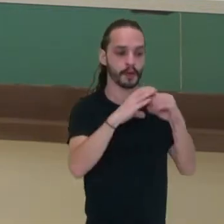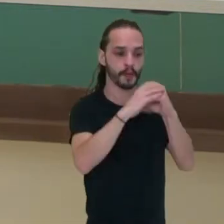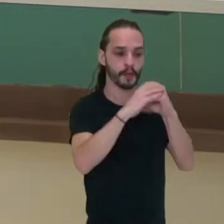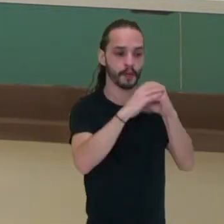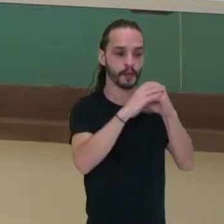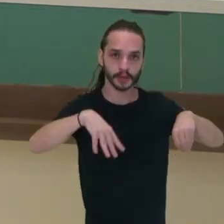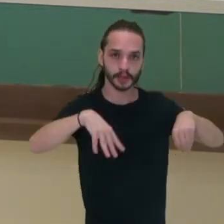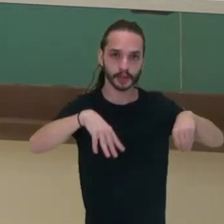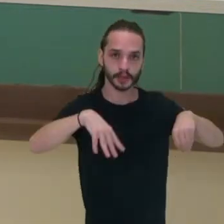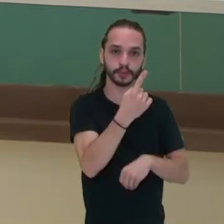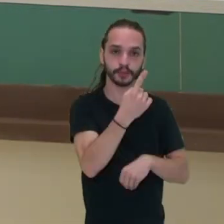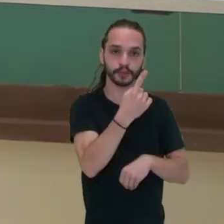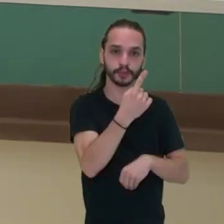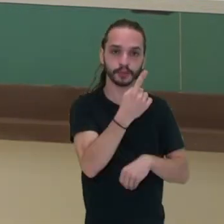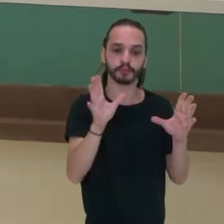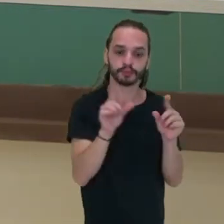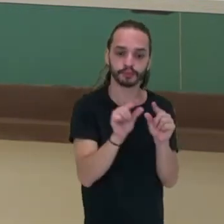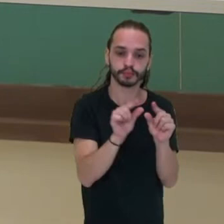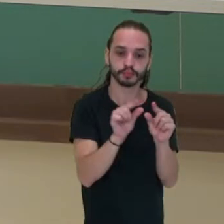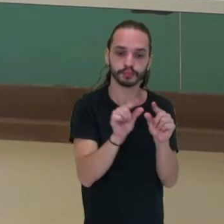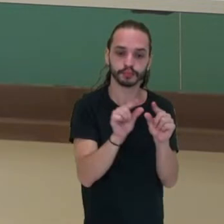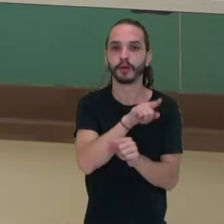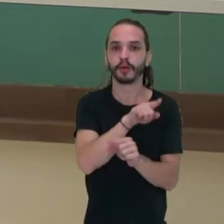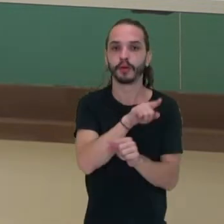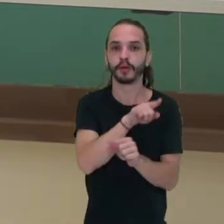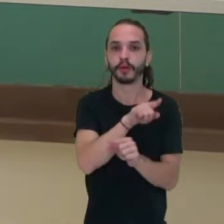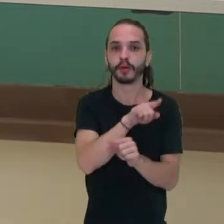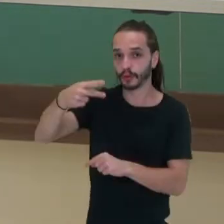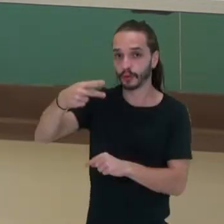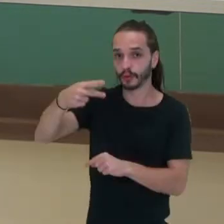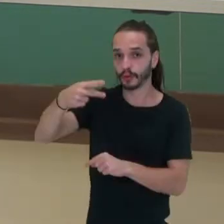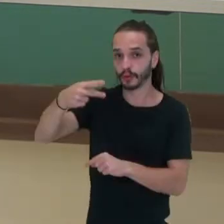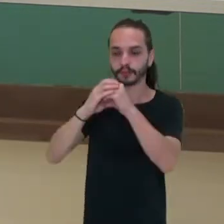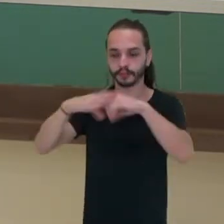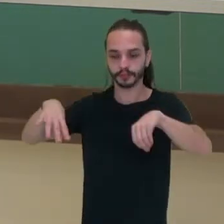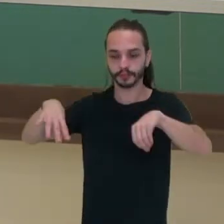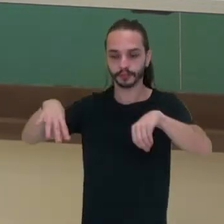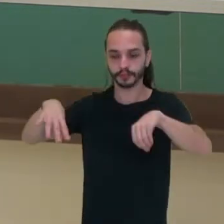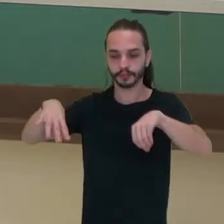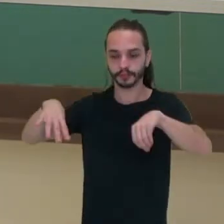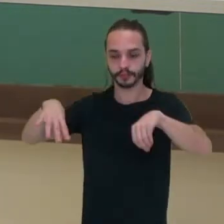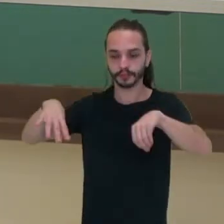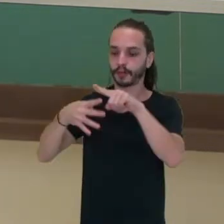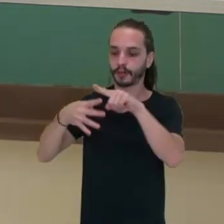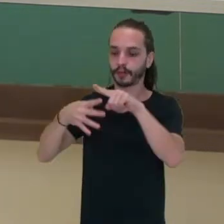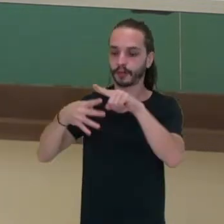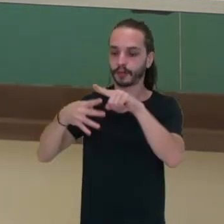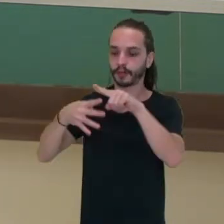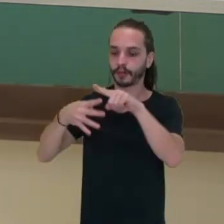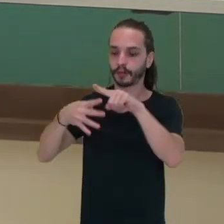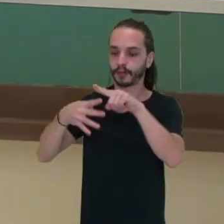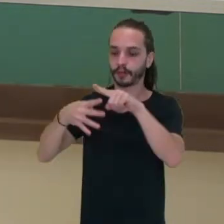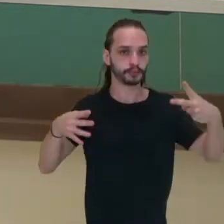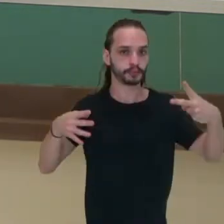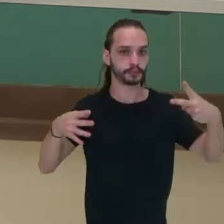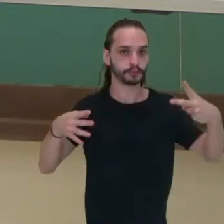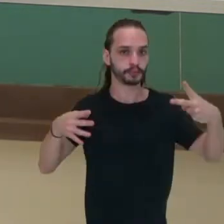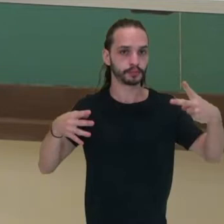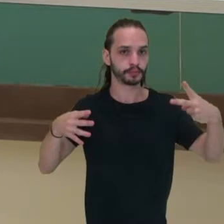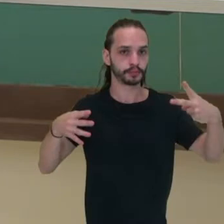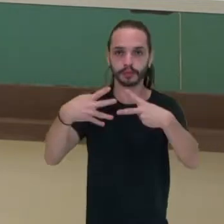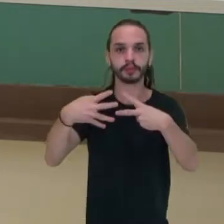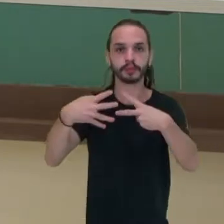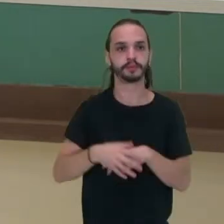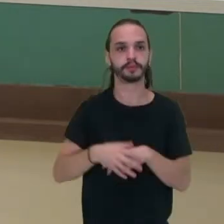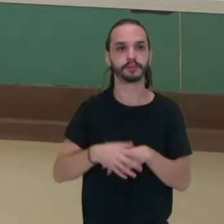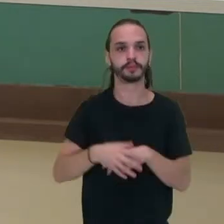é reducional. A meiose 2 é equacional, mas ela está equacionando o número que já foi reduzido, ou seja, já a metade, já o